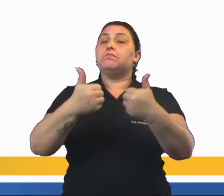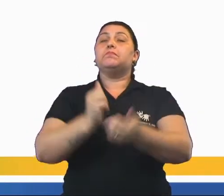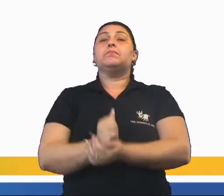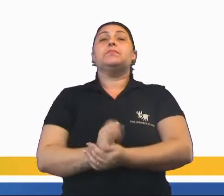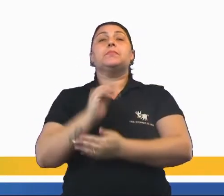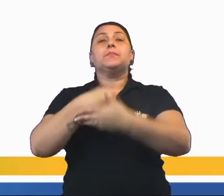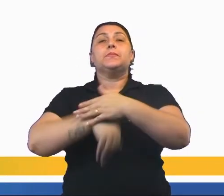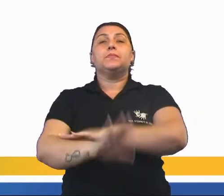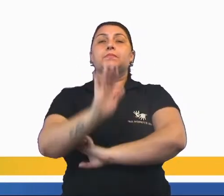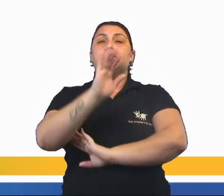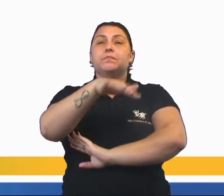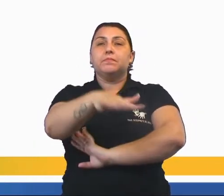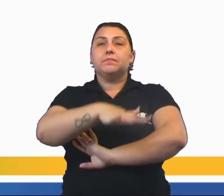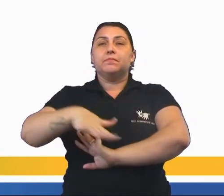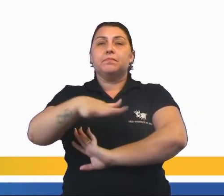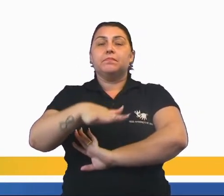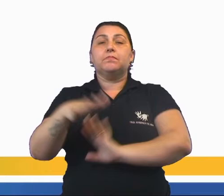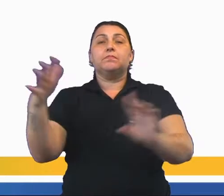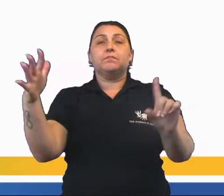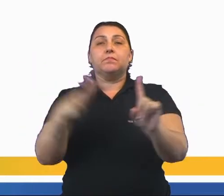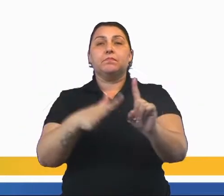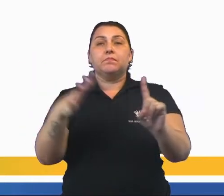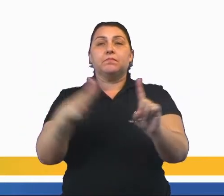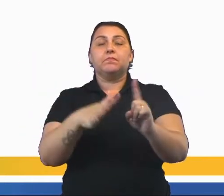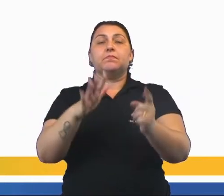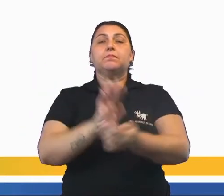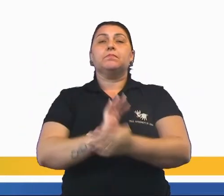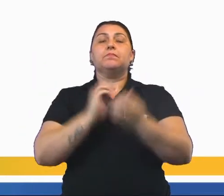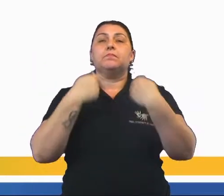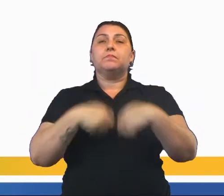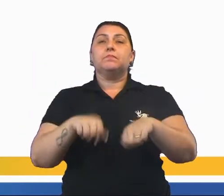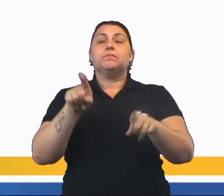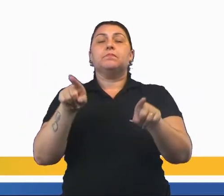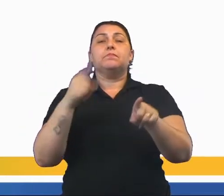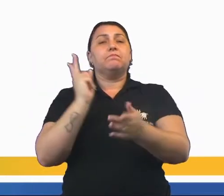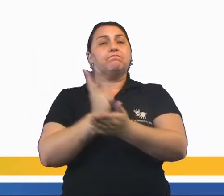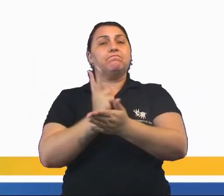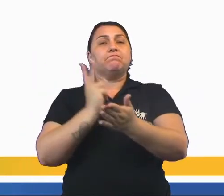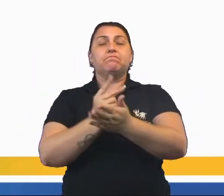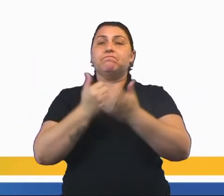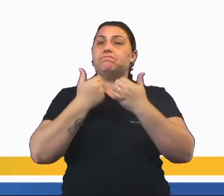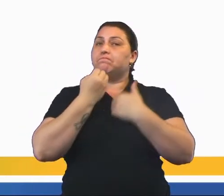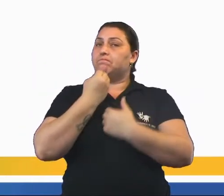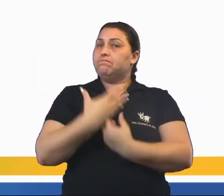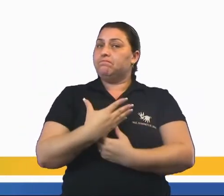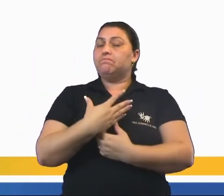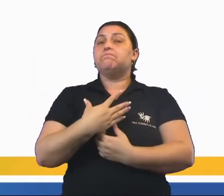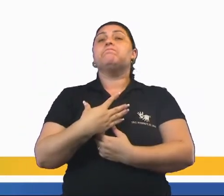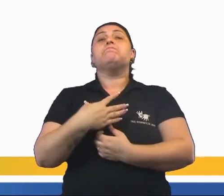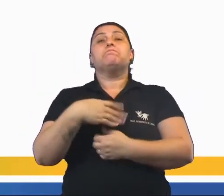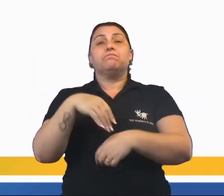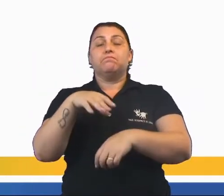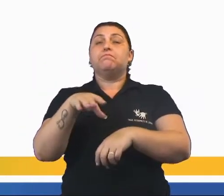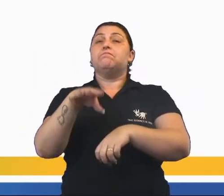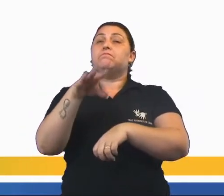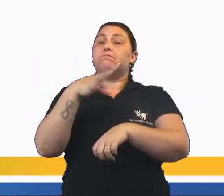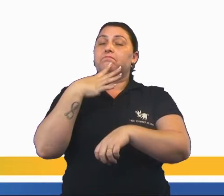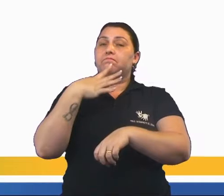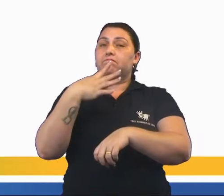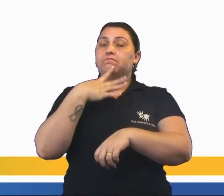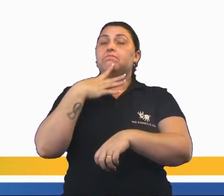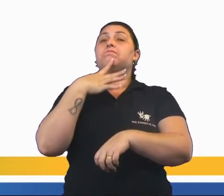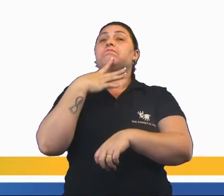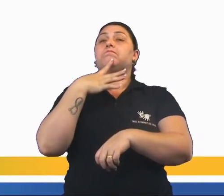na sociedade, ok? A influência delas deve ser sempre positiva, reconhecendo a sua esfera de